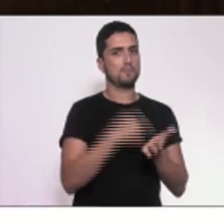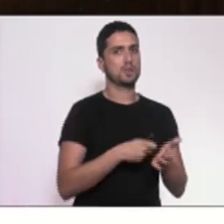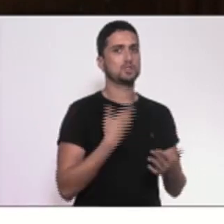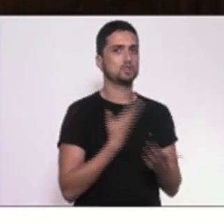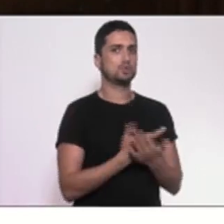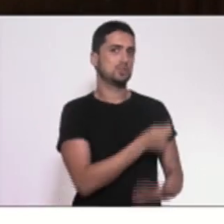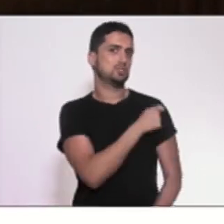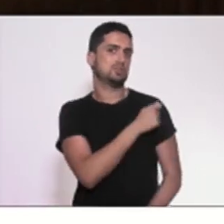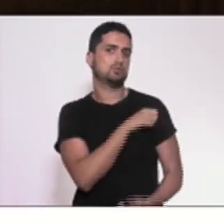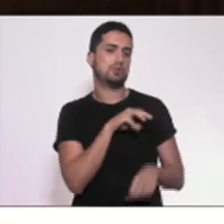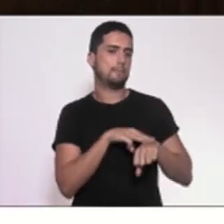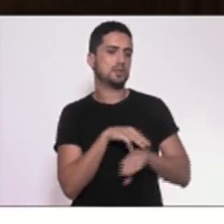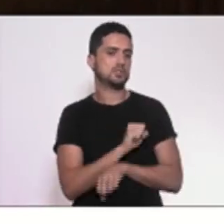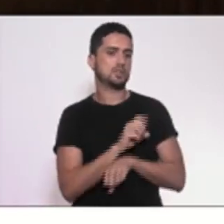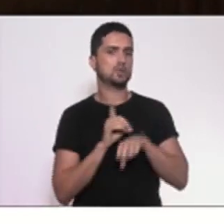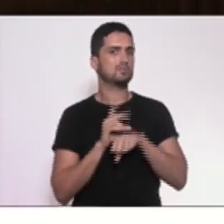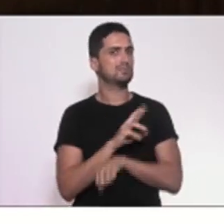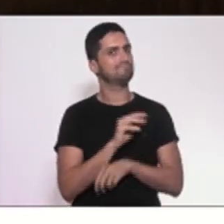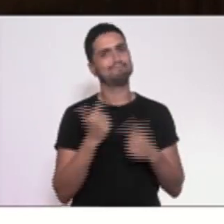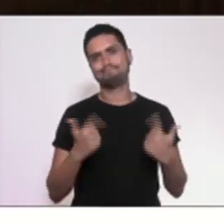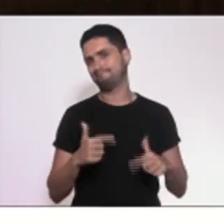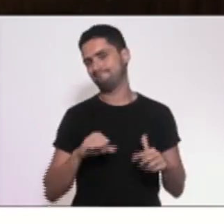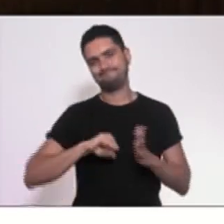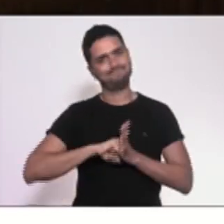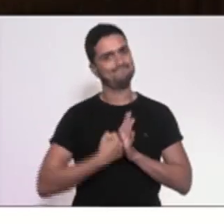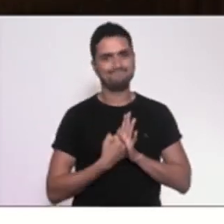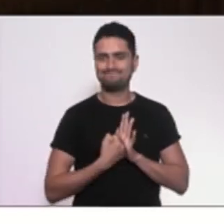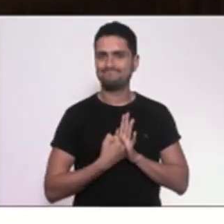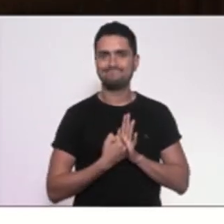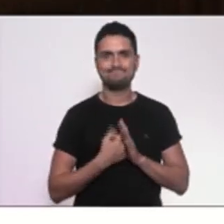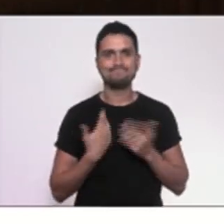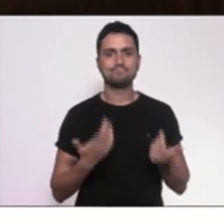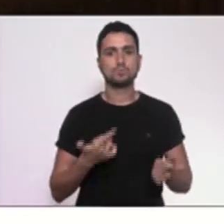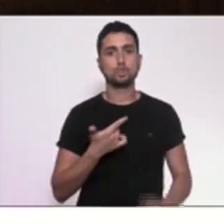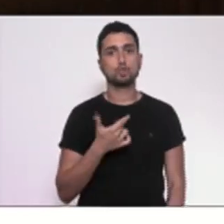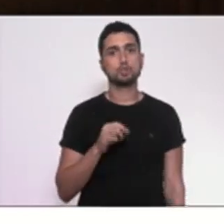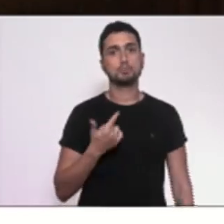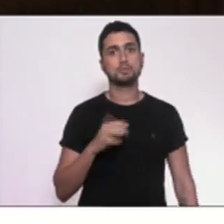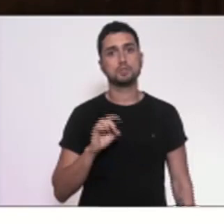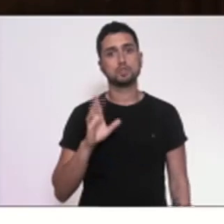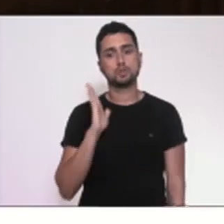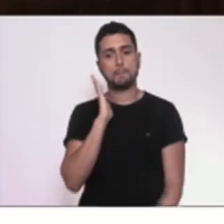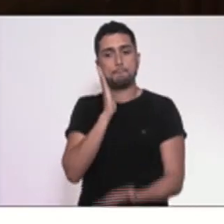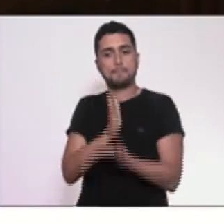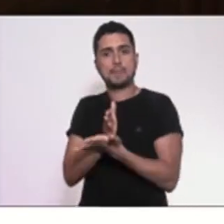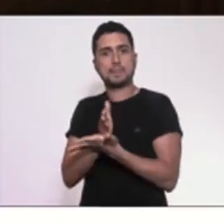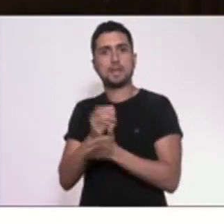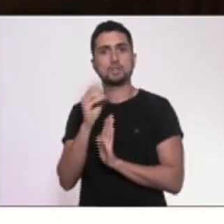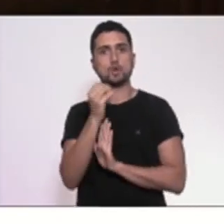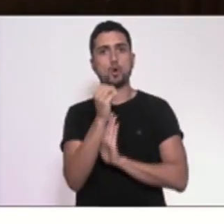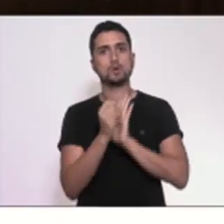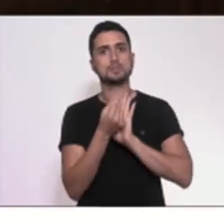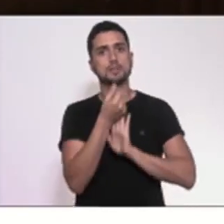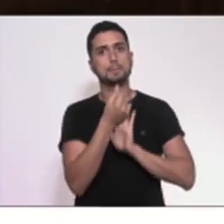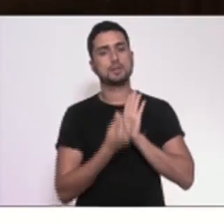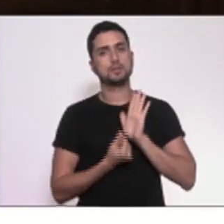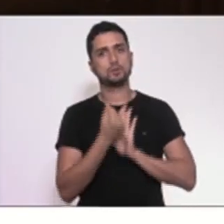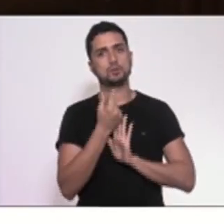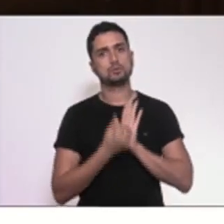da Educação já divulgou nesta tarde que em 2020 a CAPES só terá metade do orçamento de 2019.